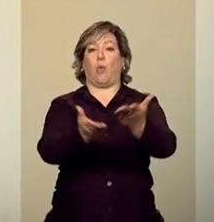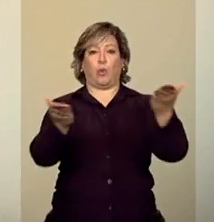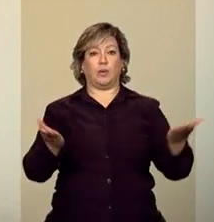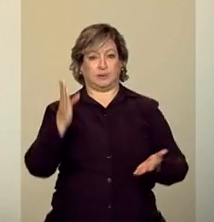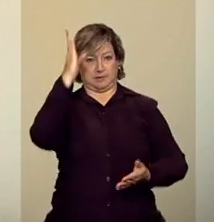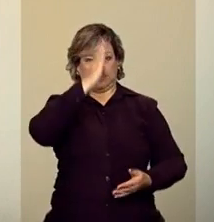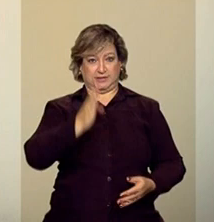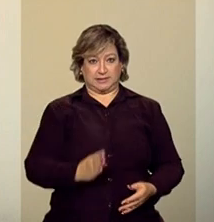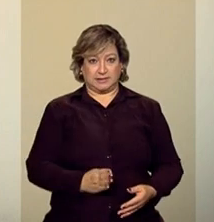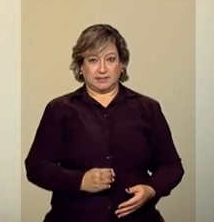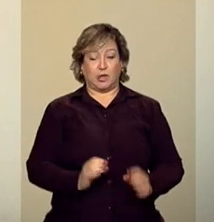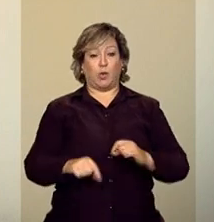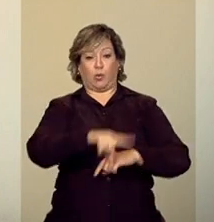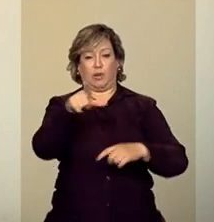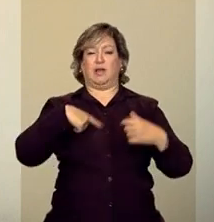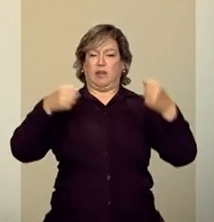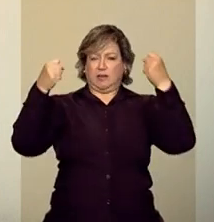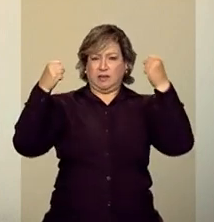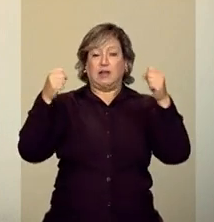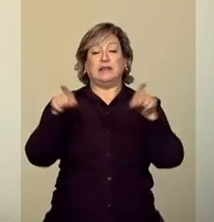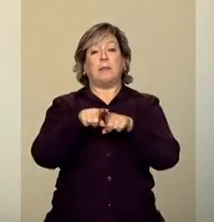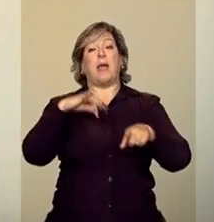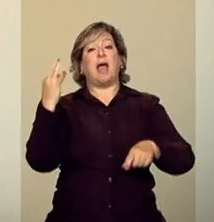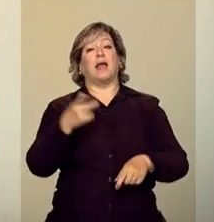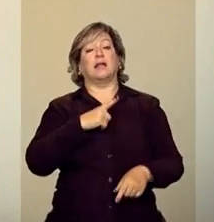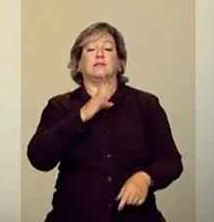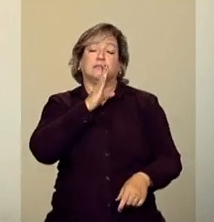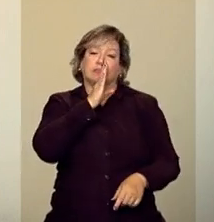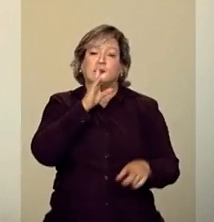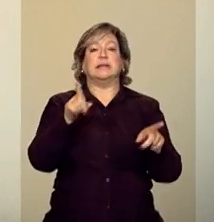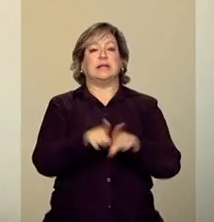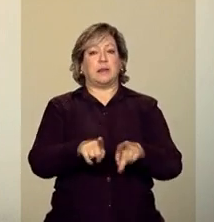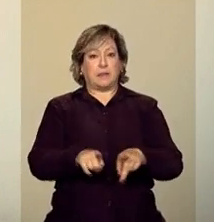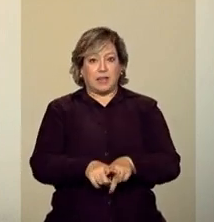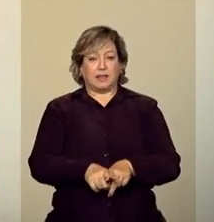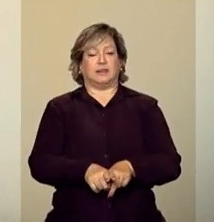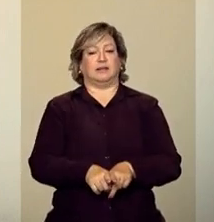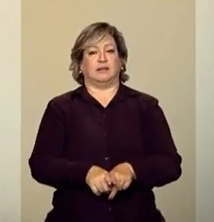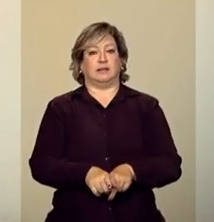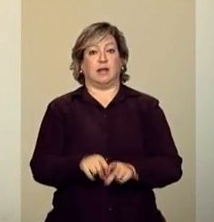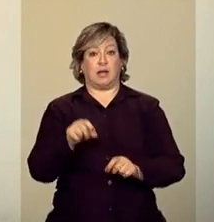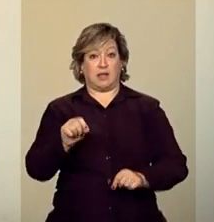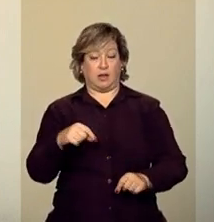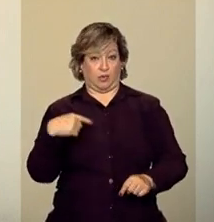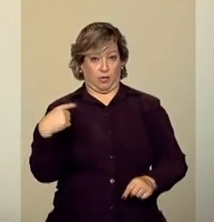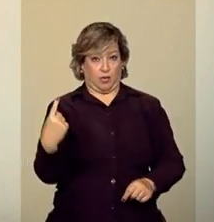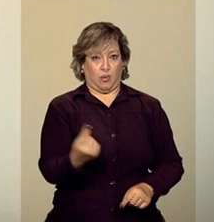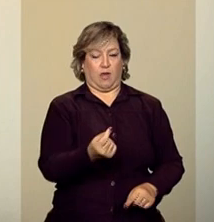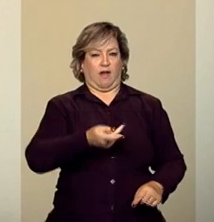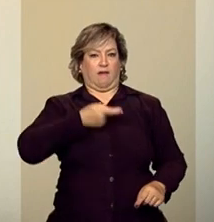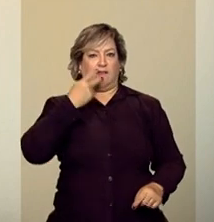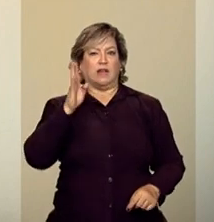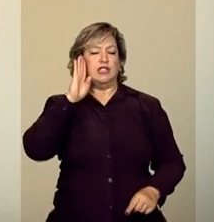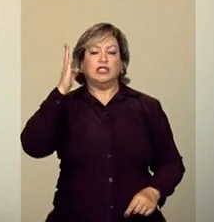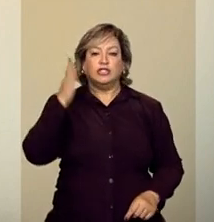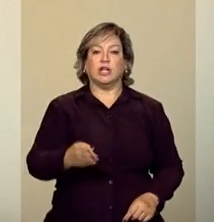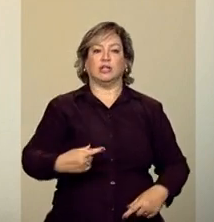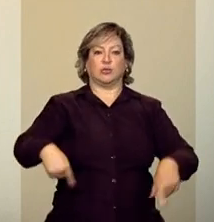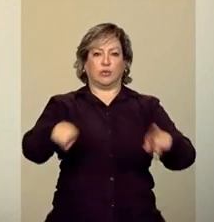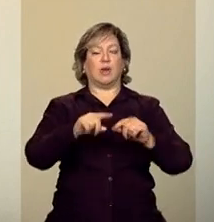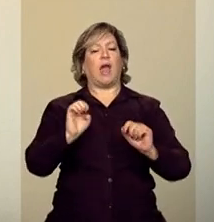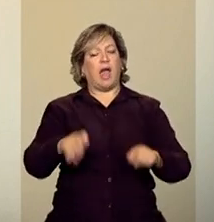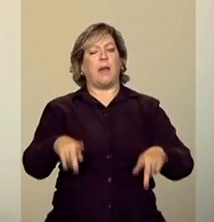brasileiros, dos que se manifestam e dos que não se manifestam. A mensagem direta das ruas